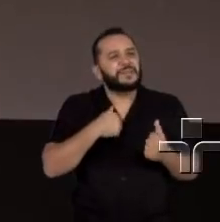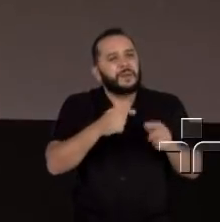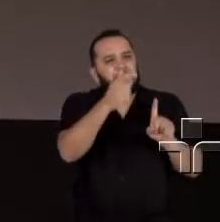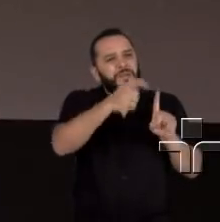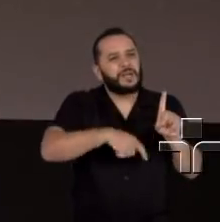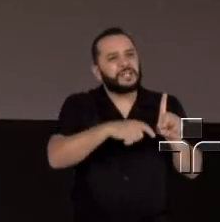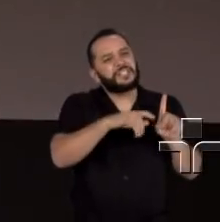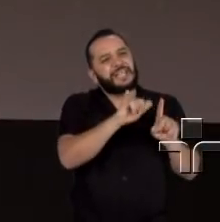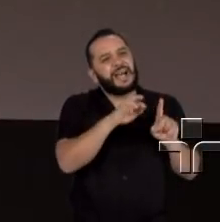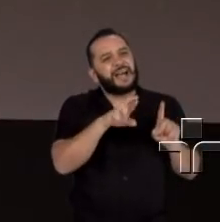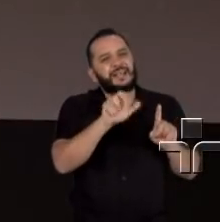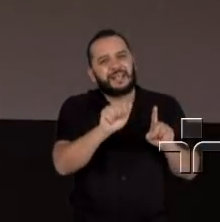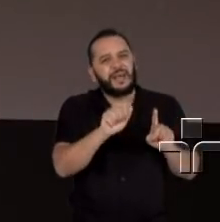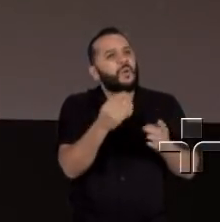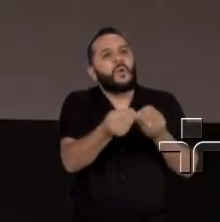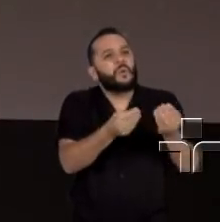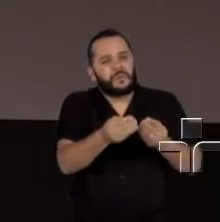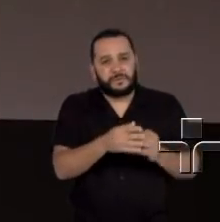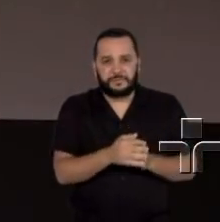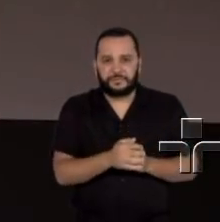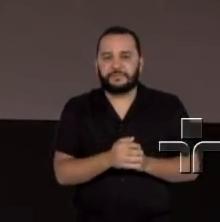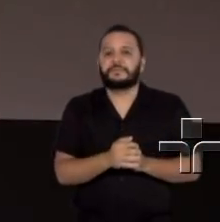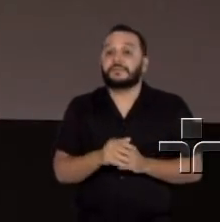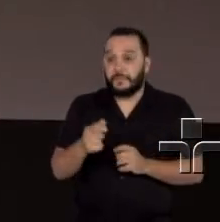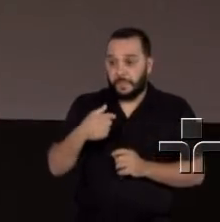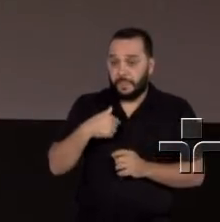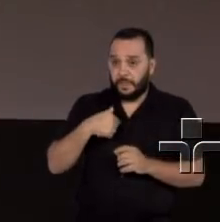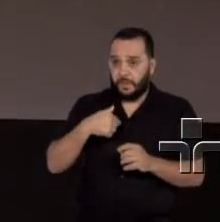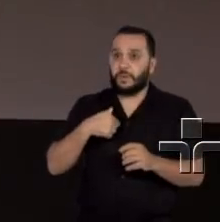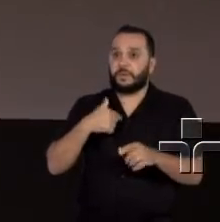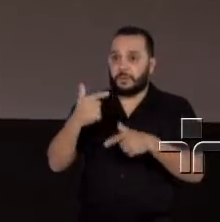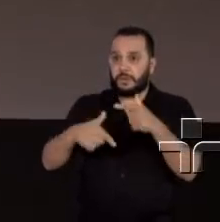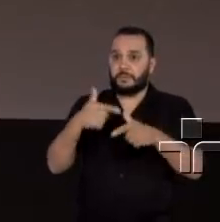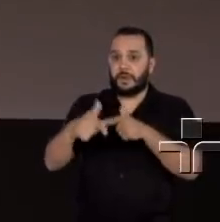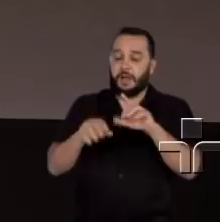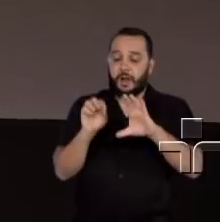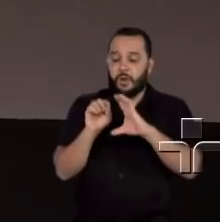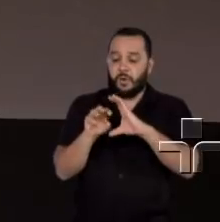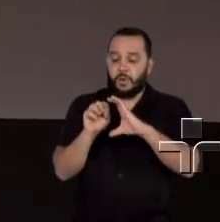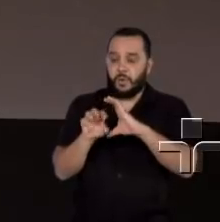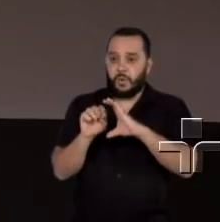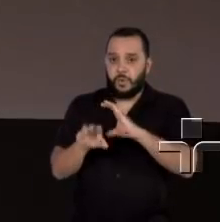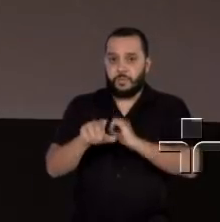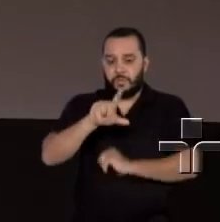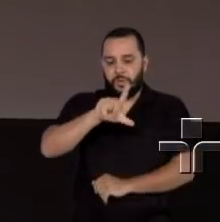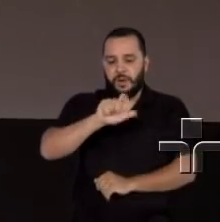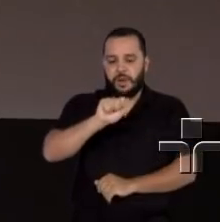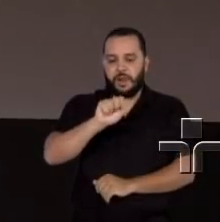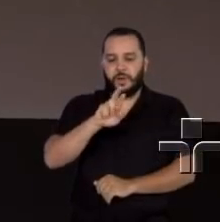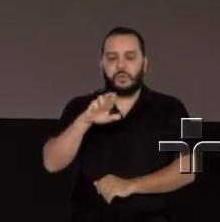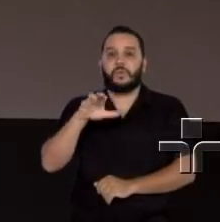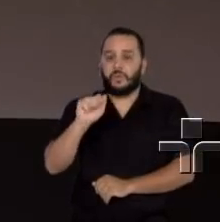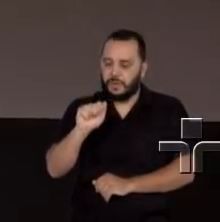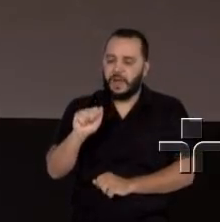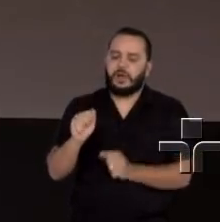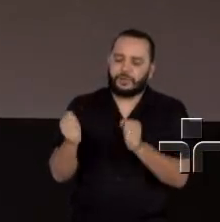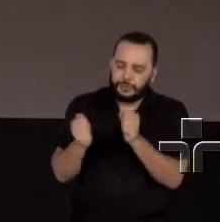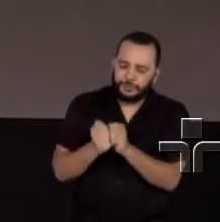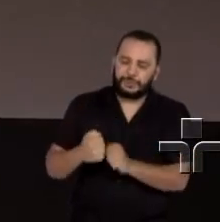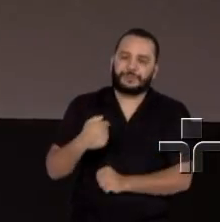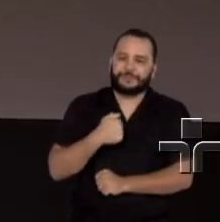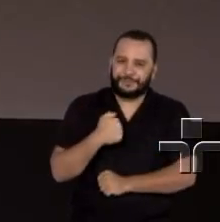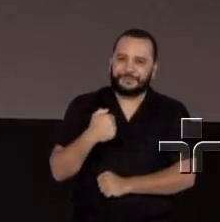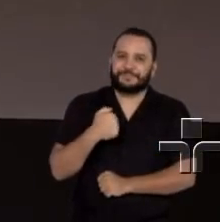Yara, quando eu fui para a Globo, como a Laura tinha sido meu braço aqui, a Yara